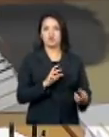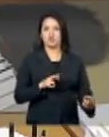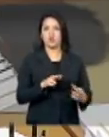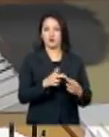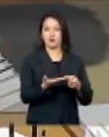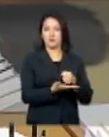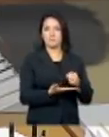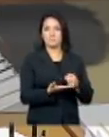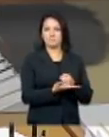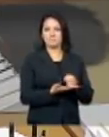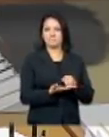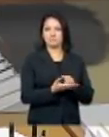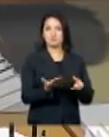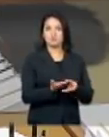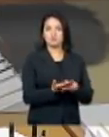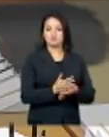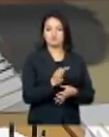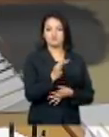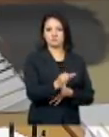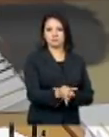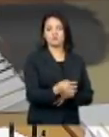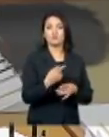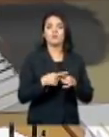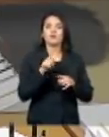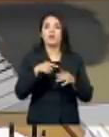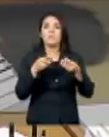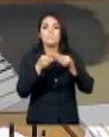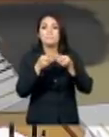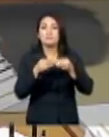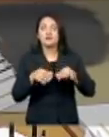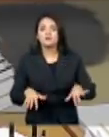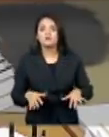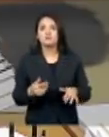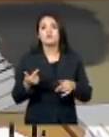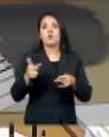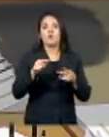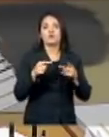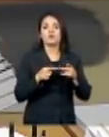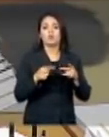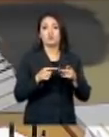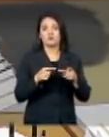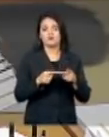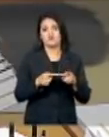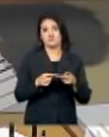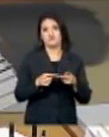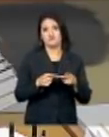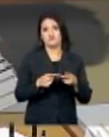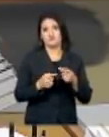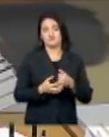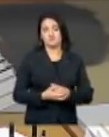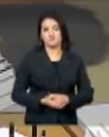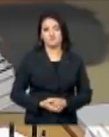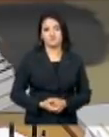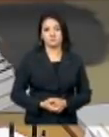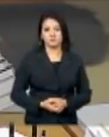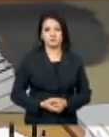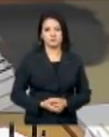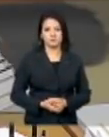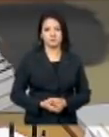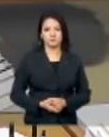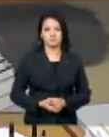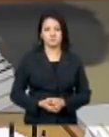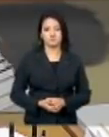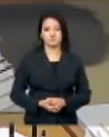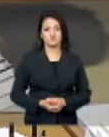prejudicialidade do item seguinte a configuração ou não da repercussão geral e